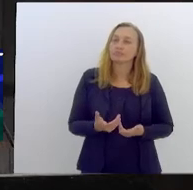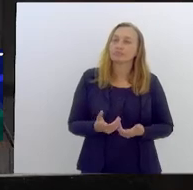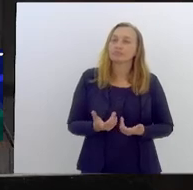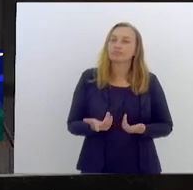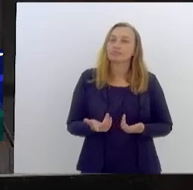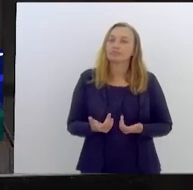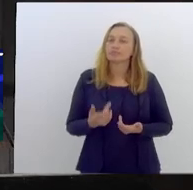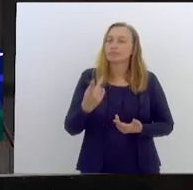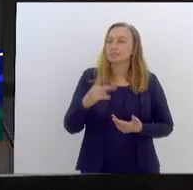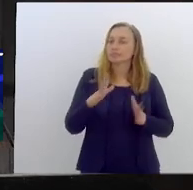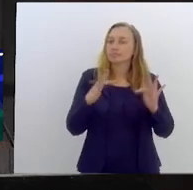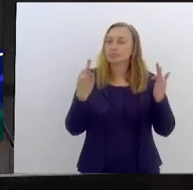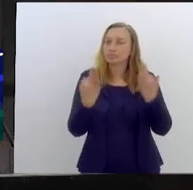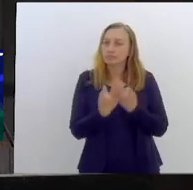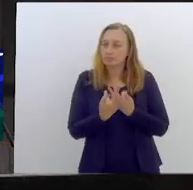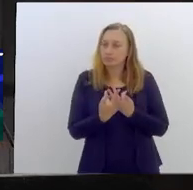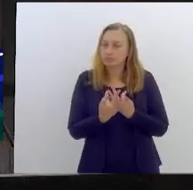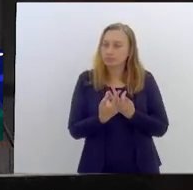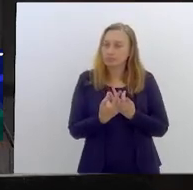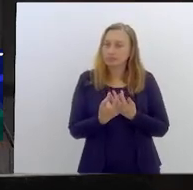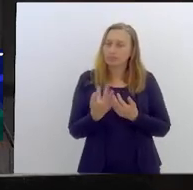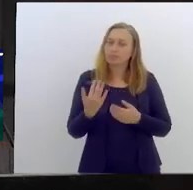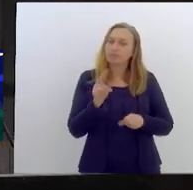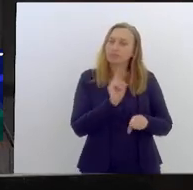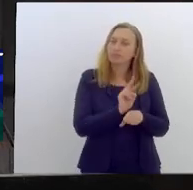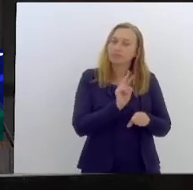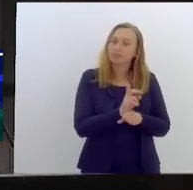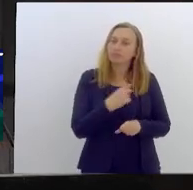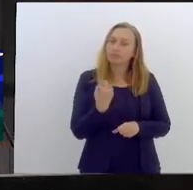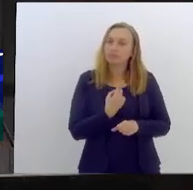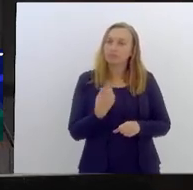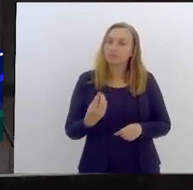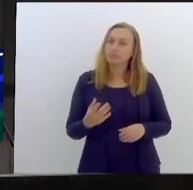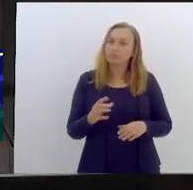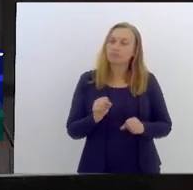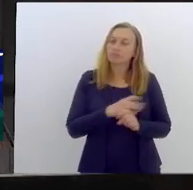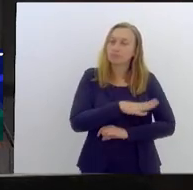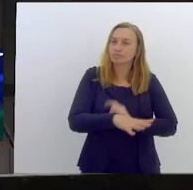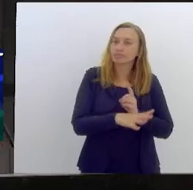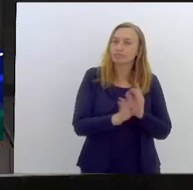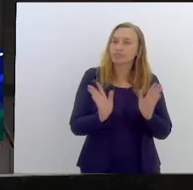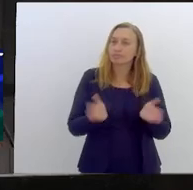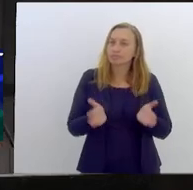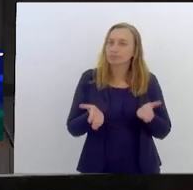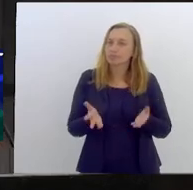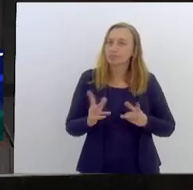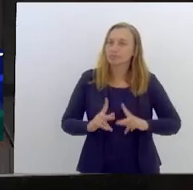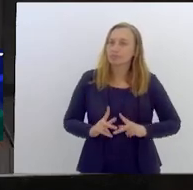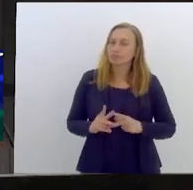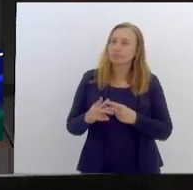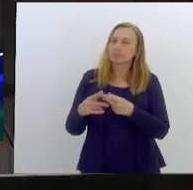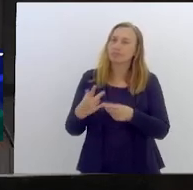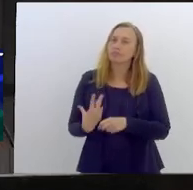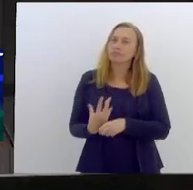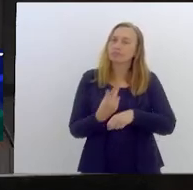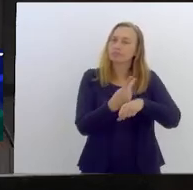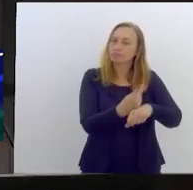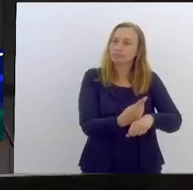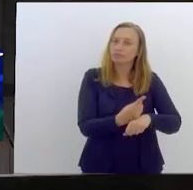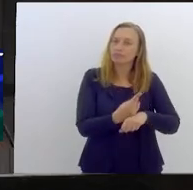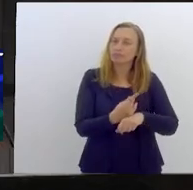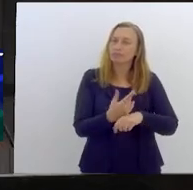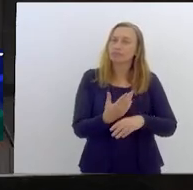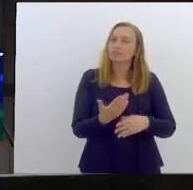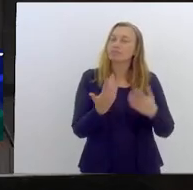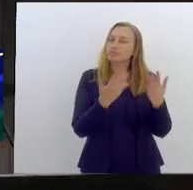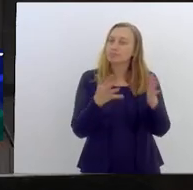muitas vezes a sua família para proteger a nossa sociedade. E hoje, muito merecido, entreguei algumas